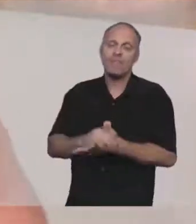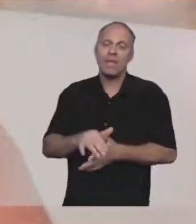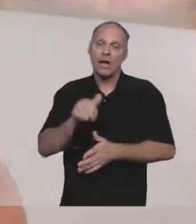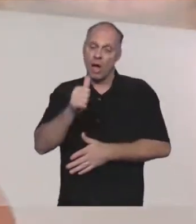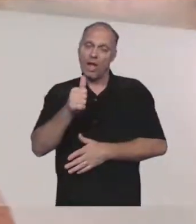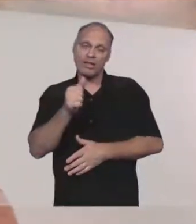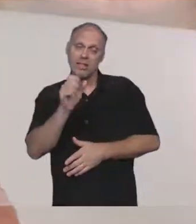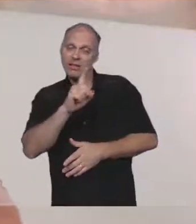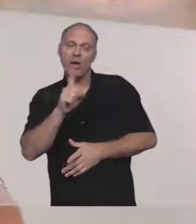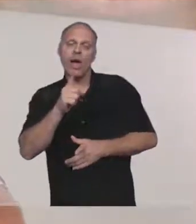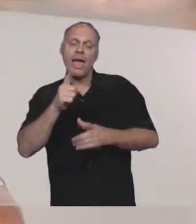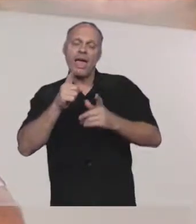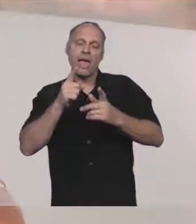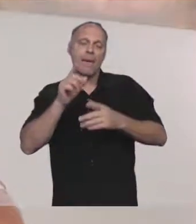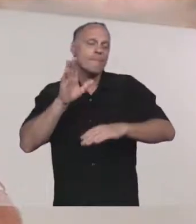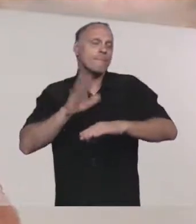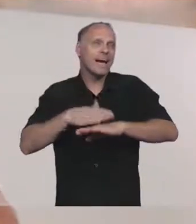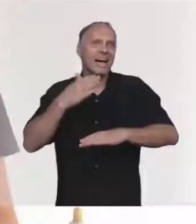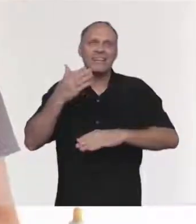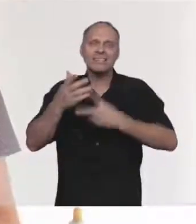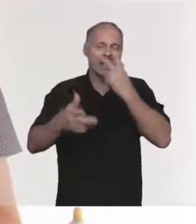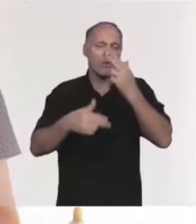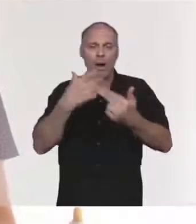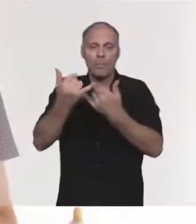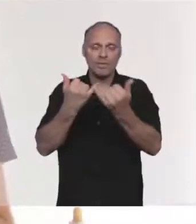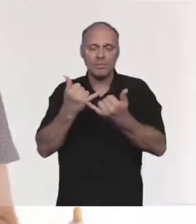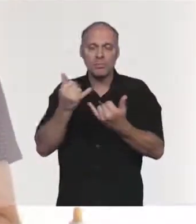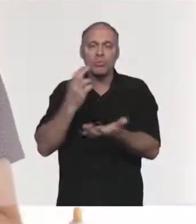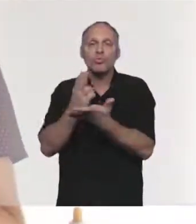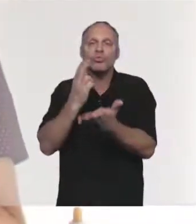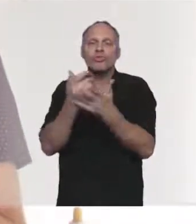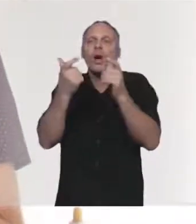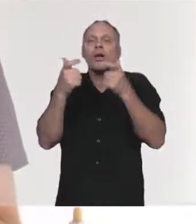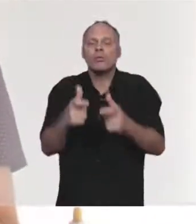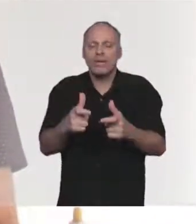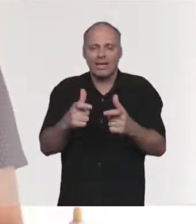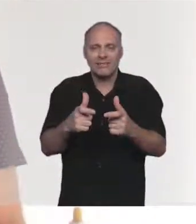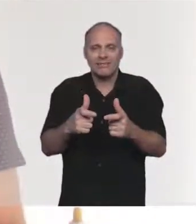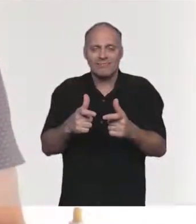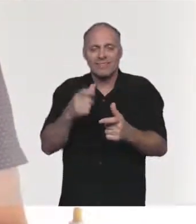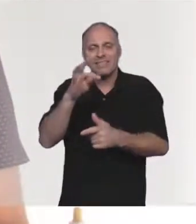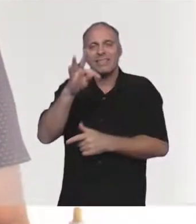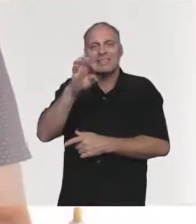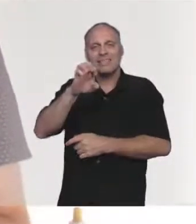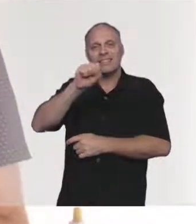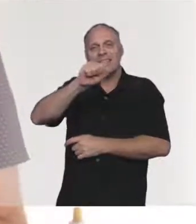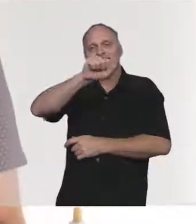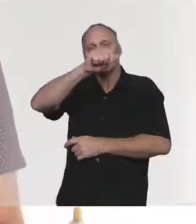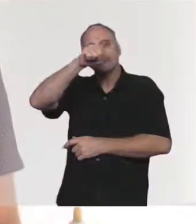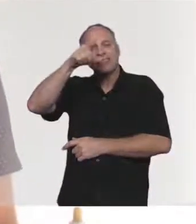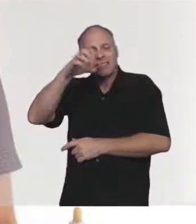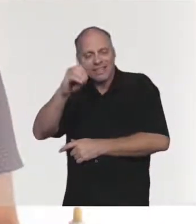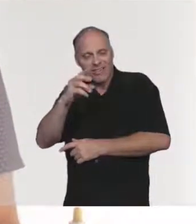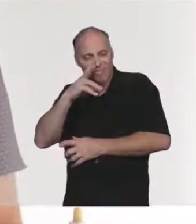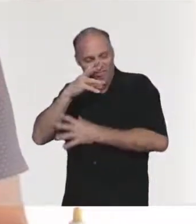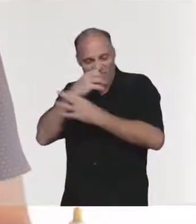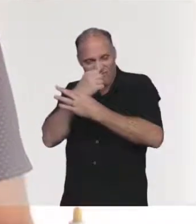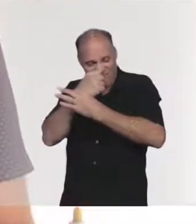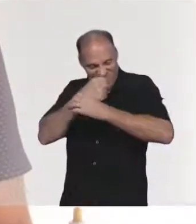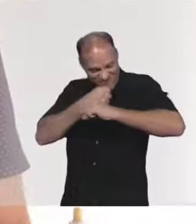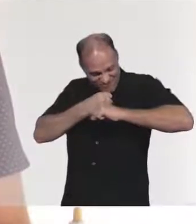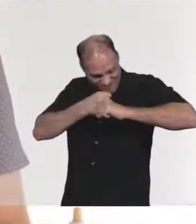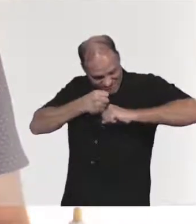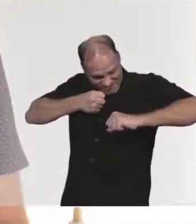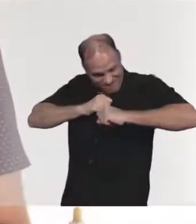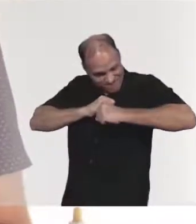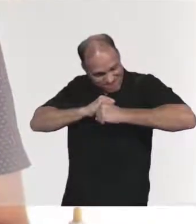acho que é muito mais, funciona muito mais como me manter em um lugar de tensão, de tensionamento, de tensionar